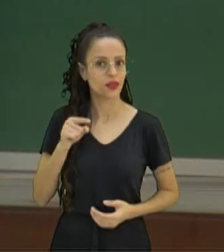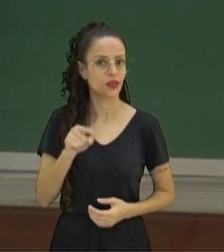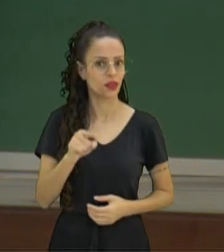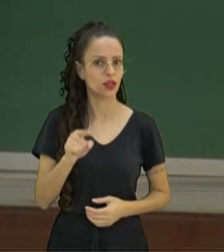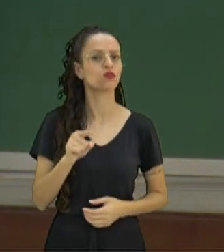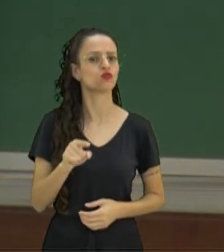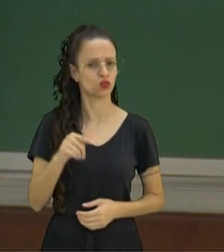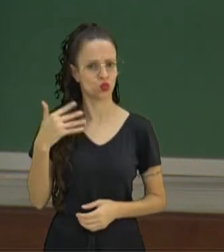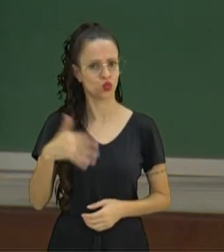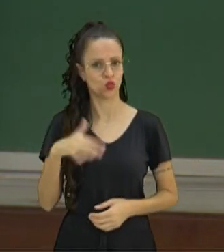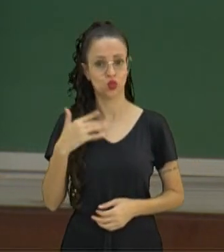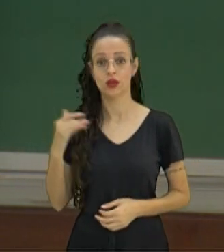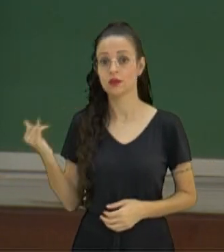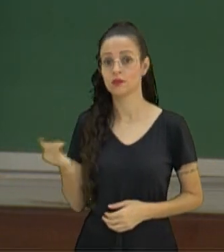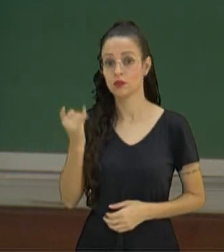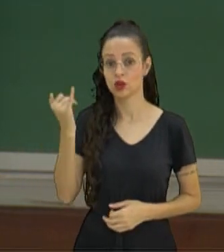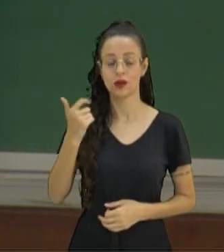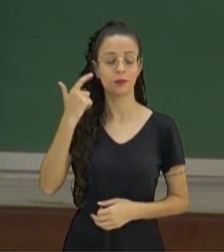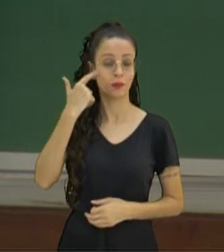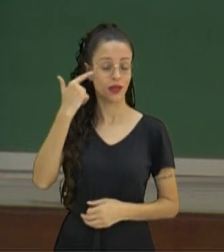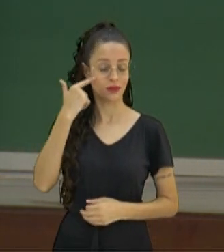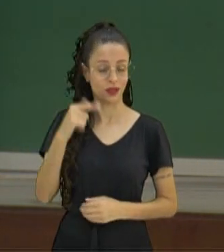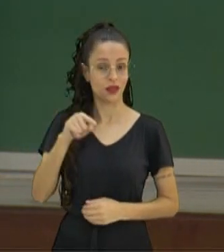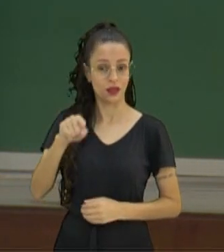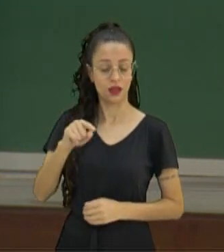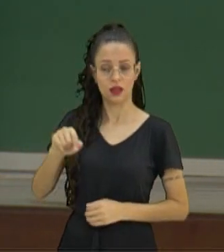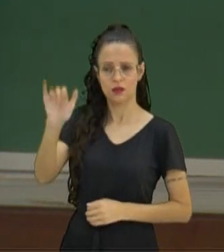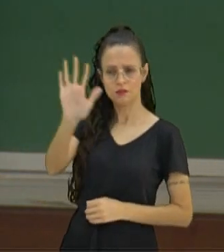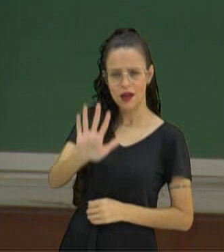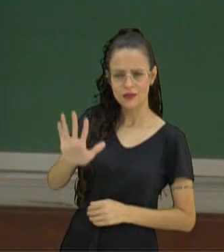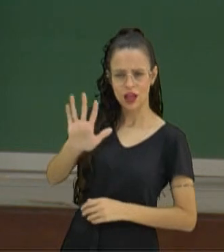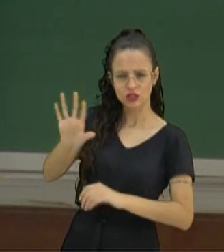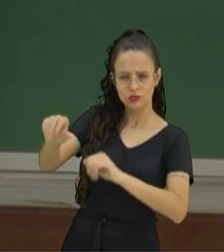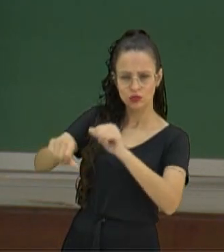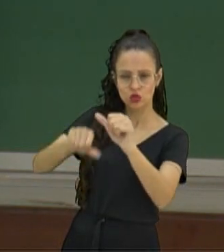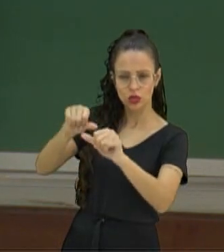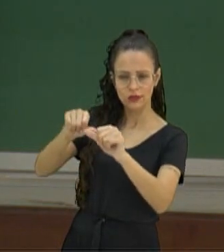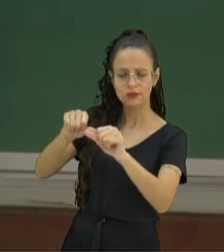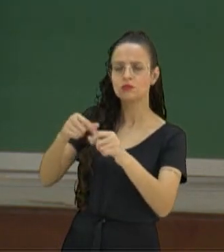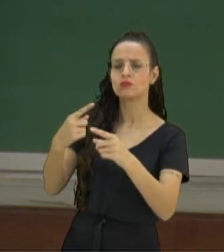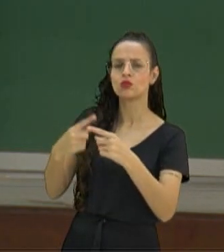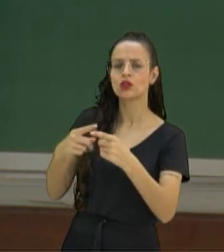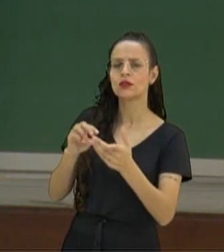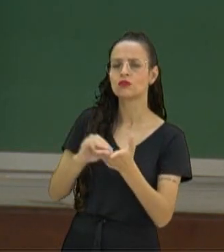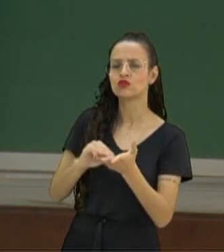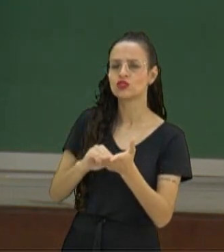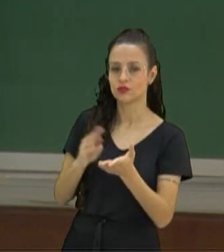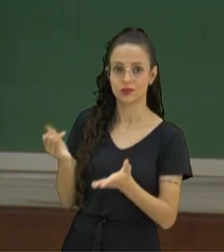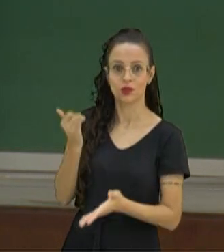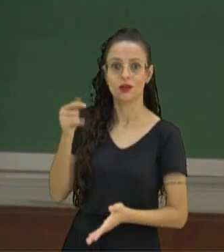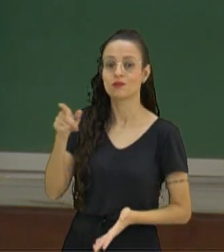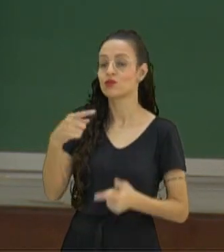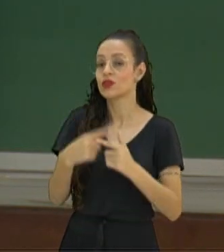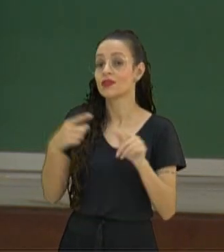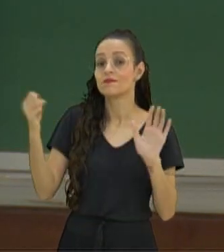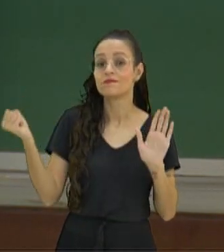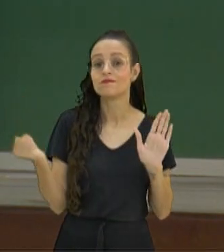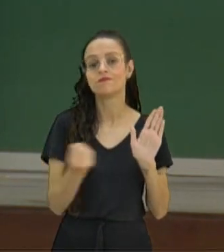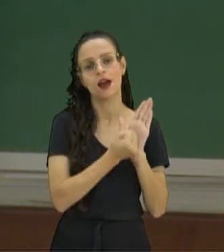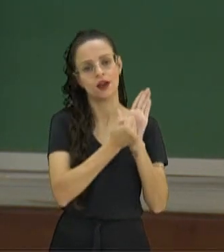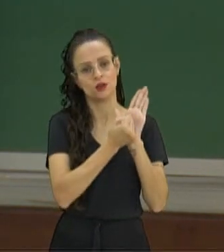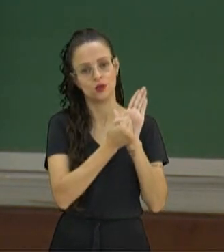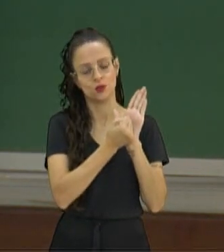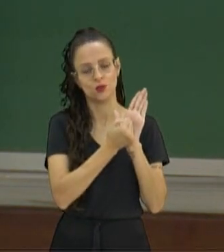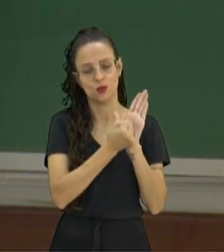muito significativo quando a gente pensa na mudança das paisagens. É extremamente importante, porque é um marco essa mudança